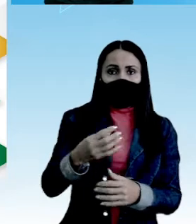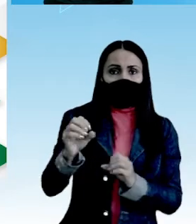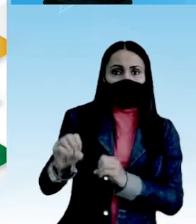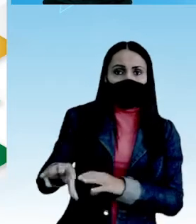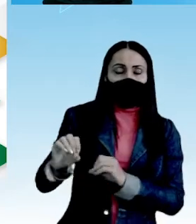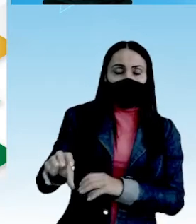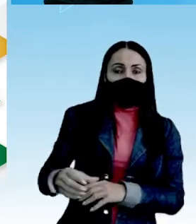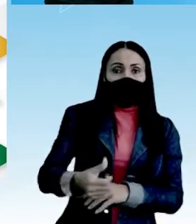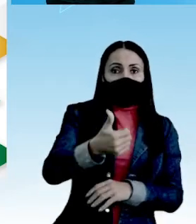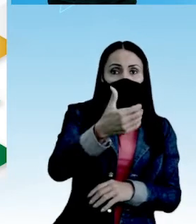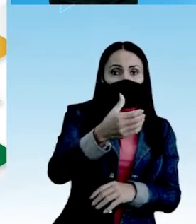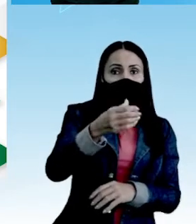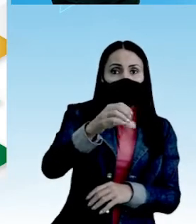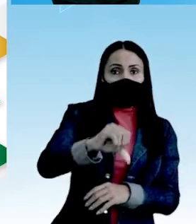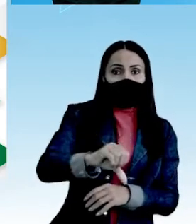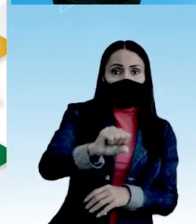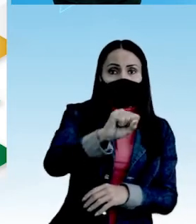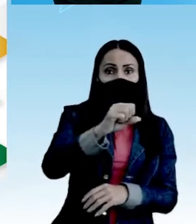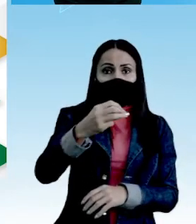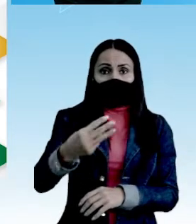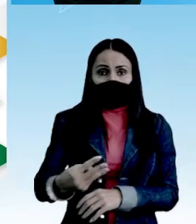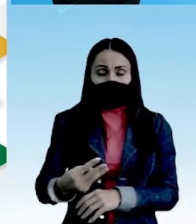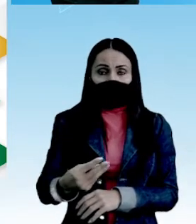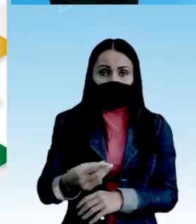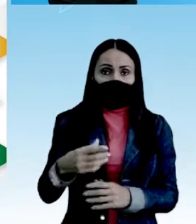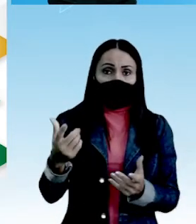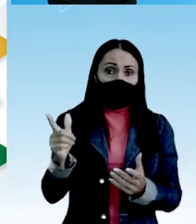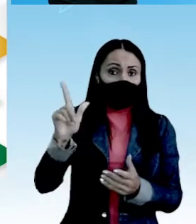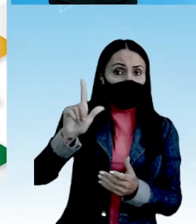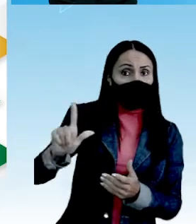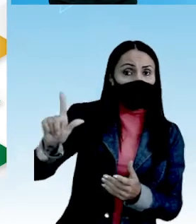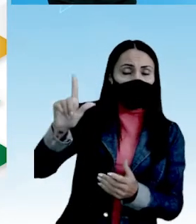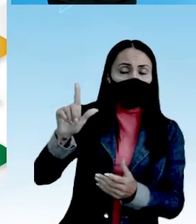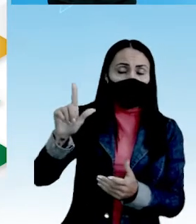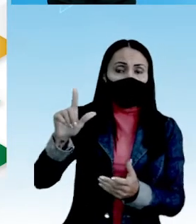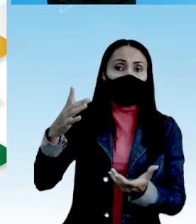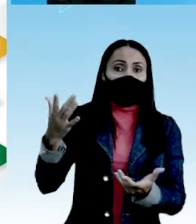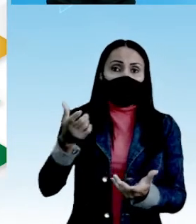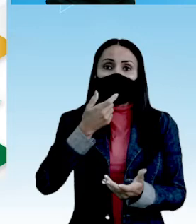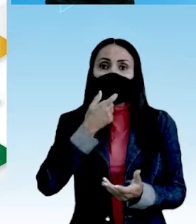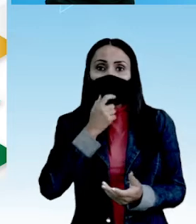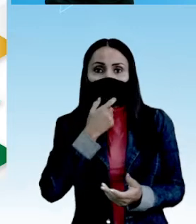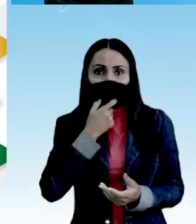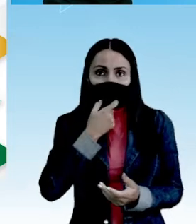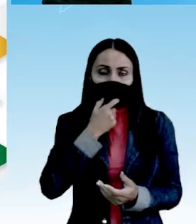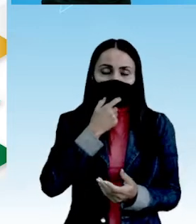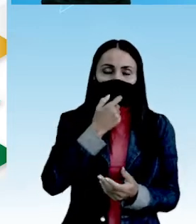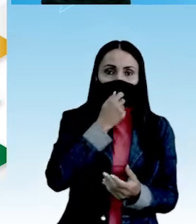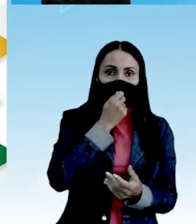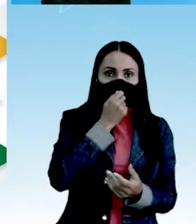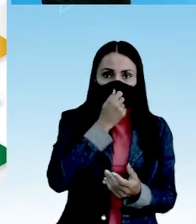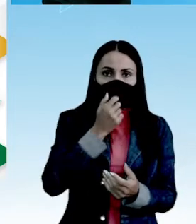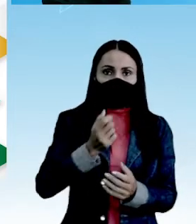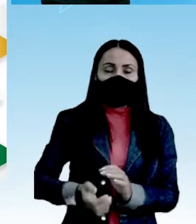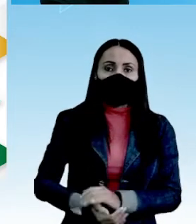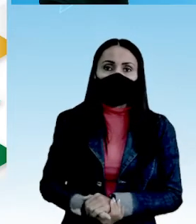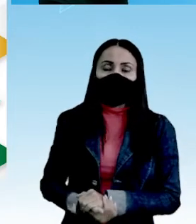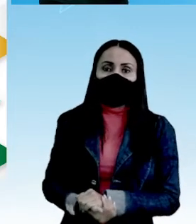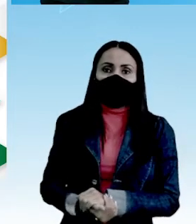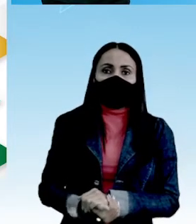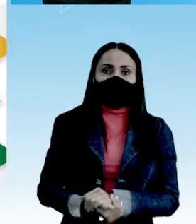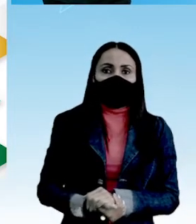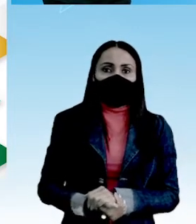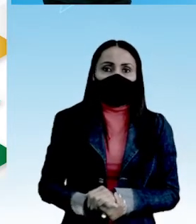de 1983, em Londres, né? Na Inglaterra. UK, United Kingdom, na